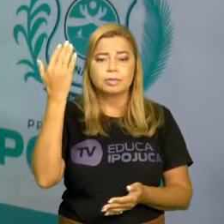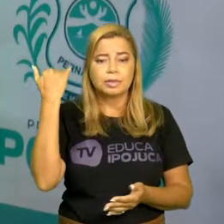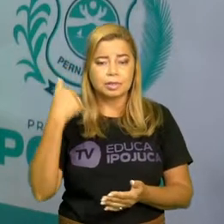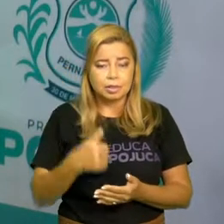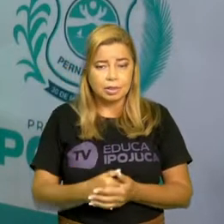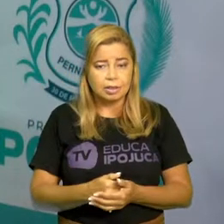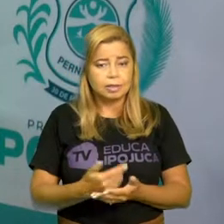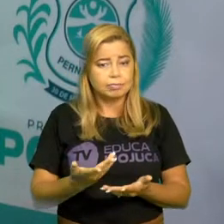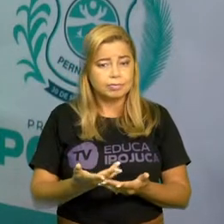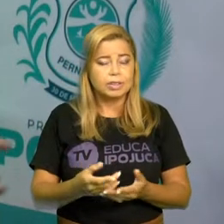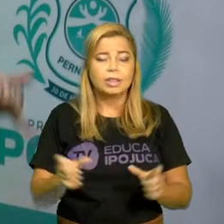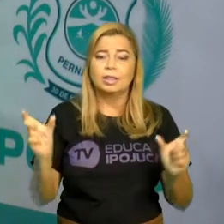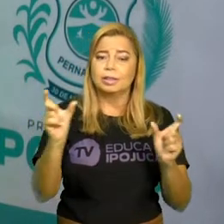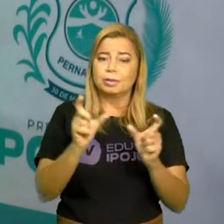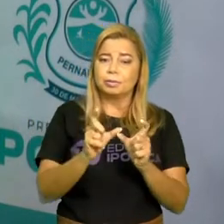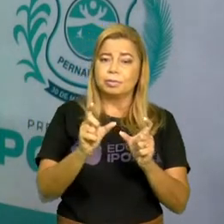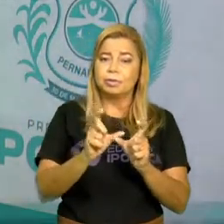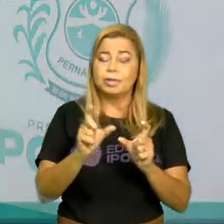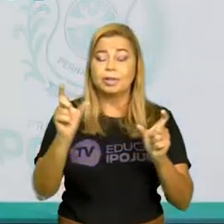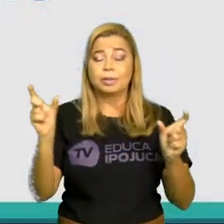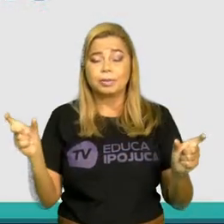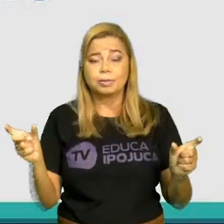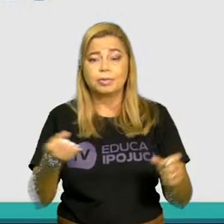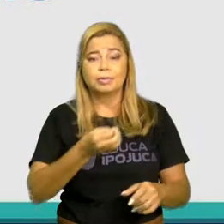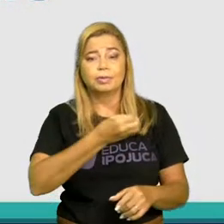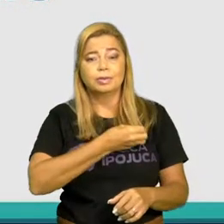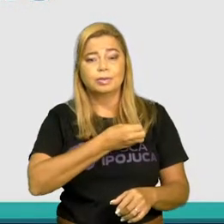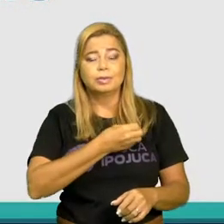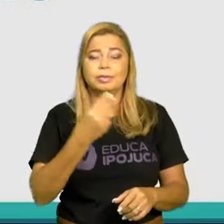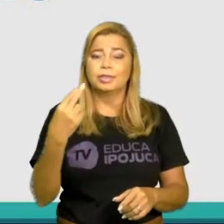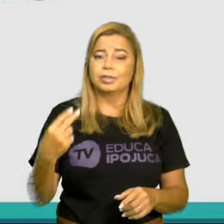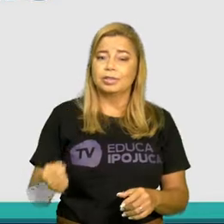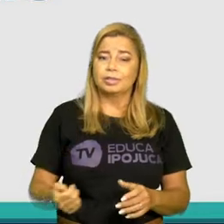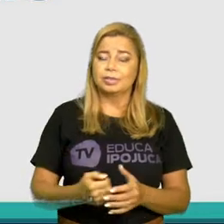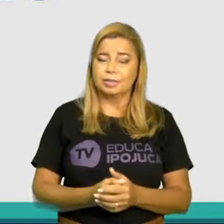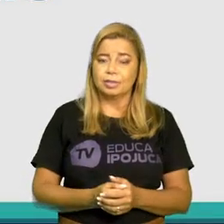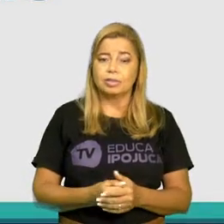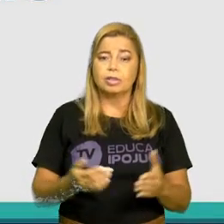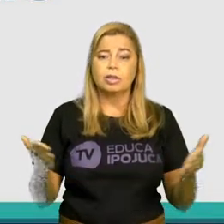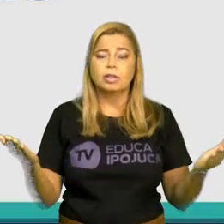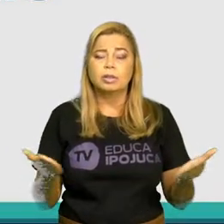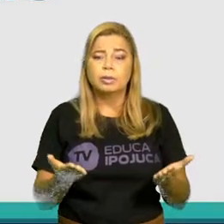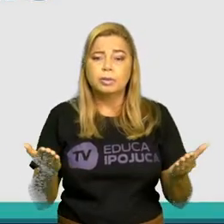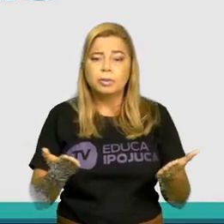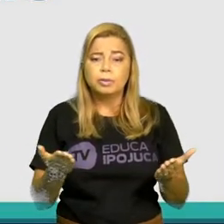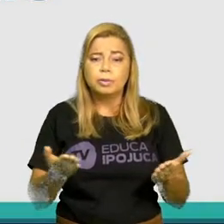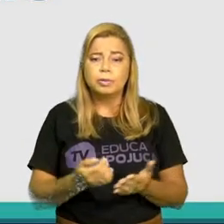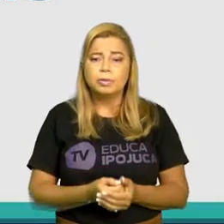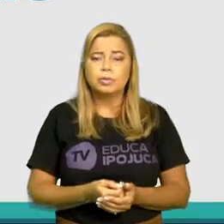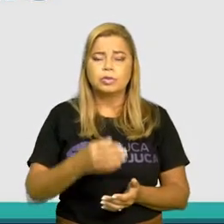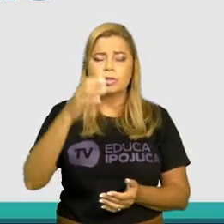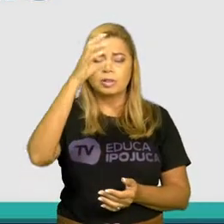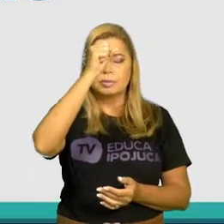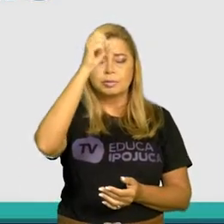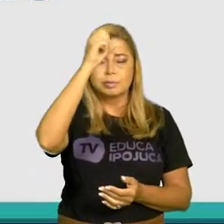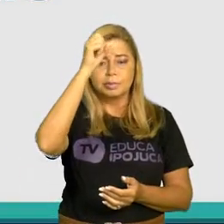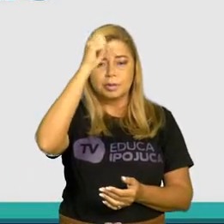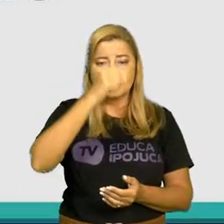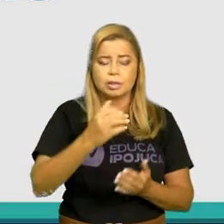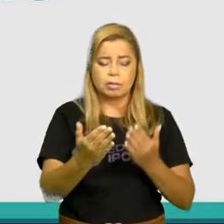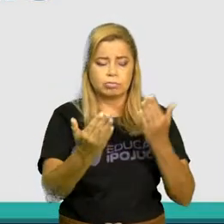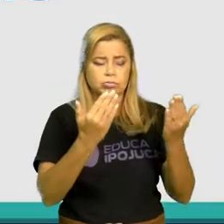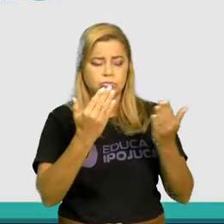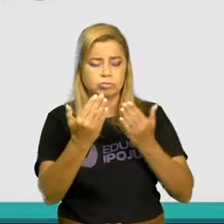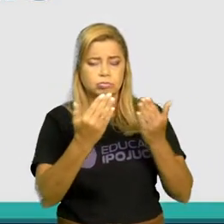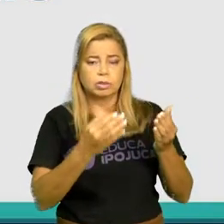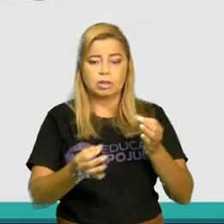números naturais. Hoje nós vamos aprender a comparar e a ordenar esse número. O